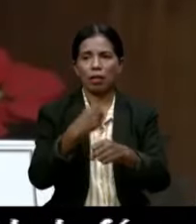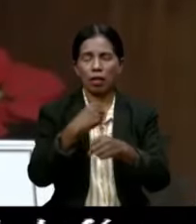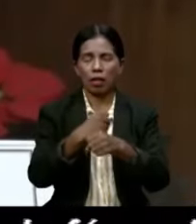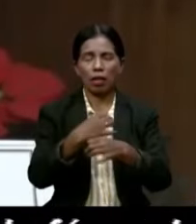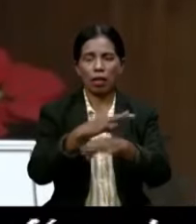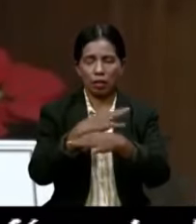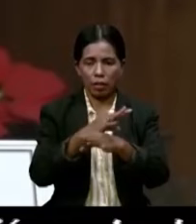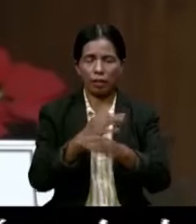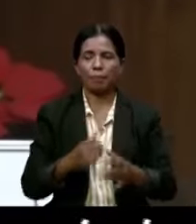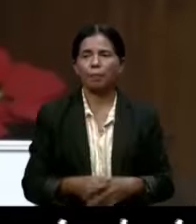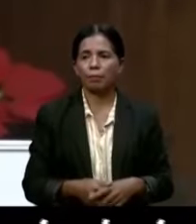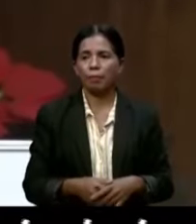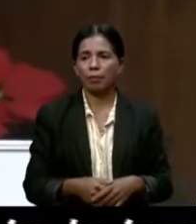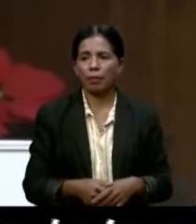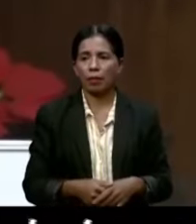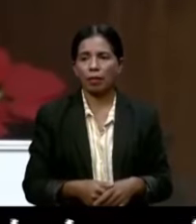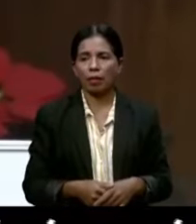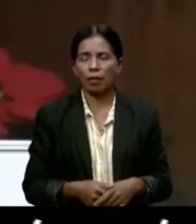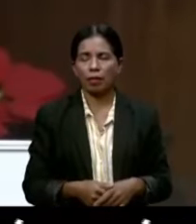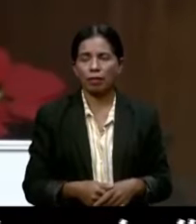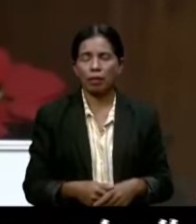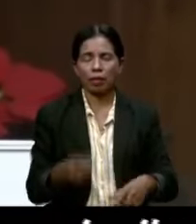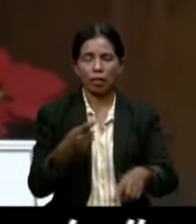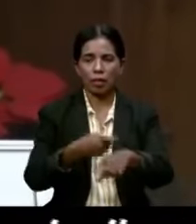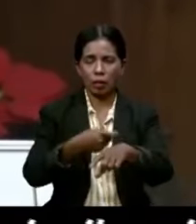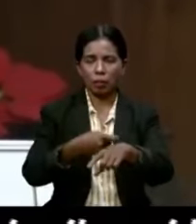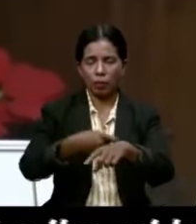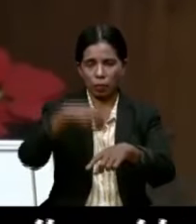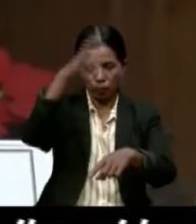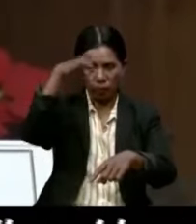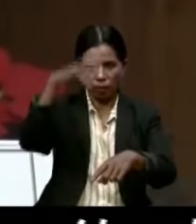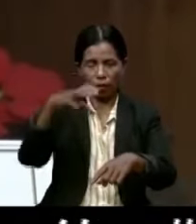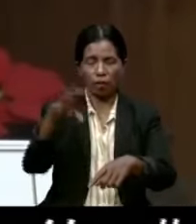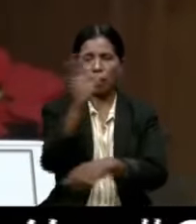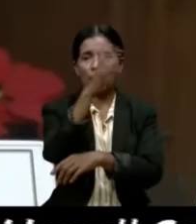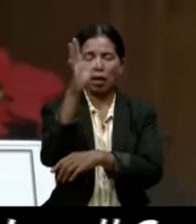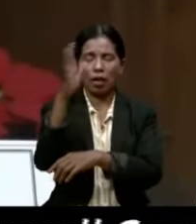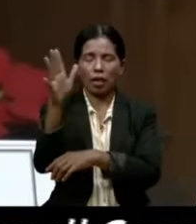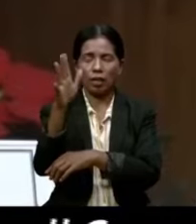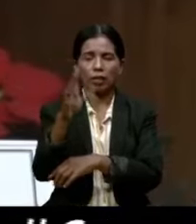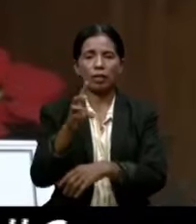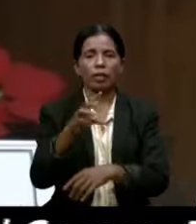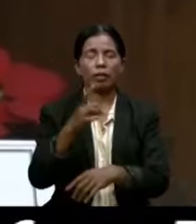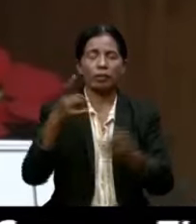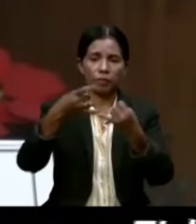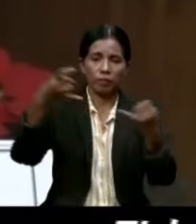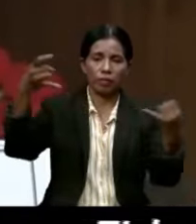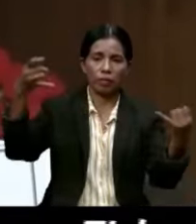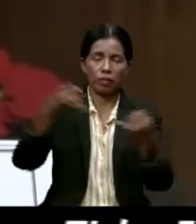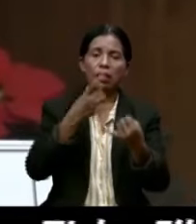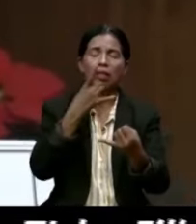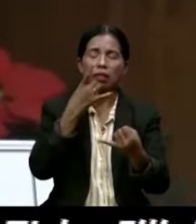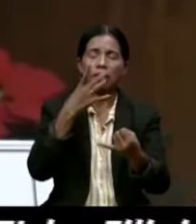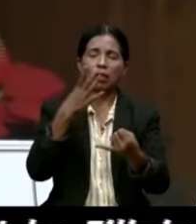manutensam mas iya falte iwa li tipu uda ne dalam rumah ai sira ve fuser liu si ai dileten sira nene